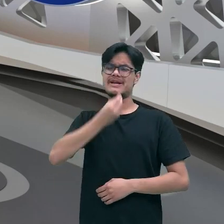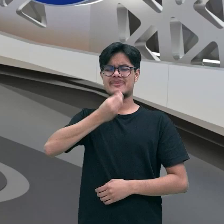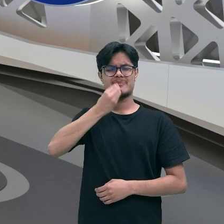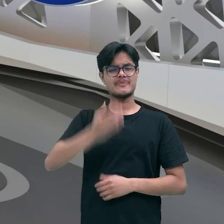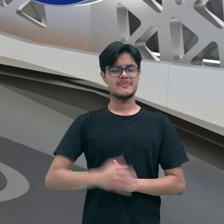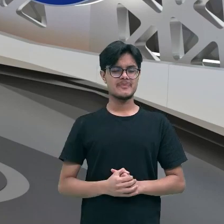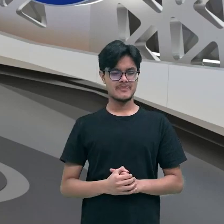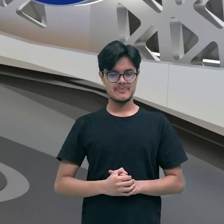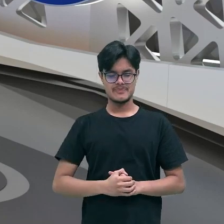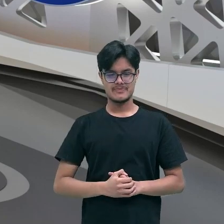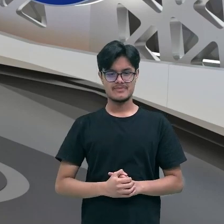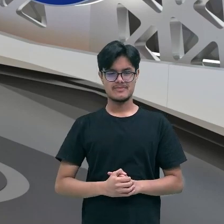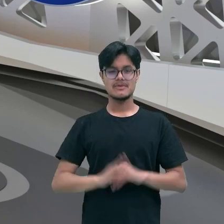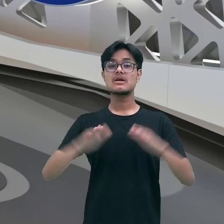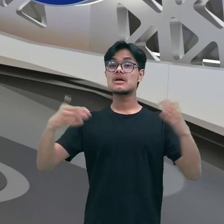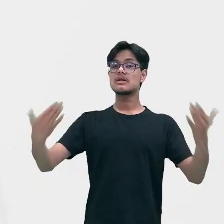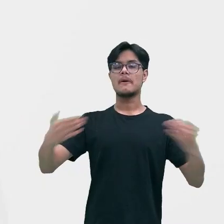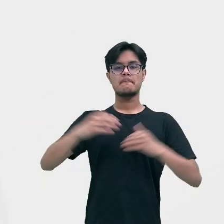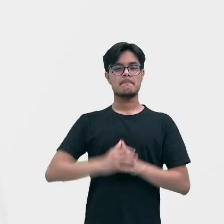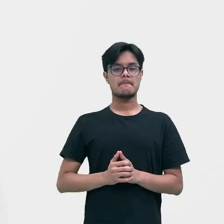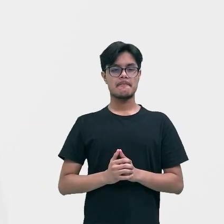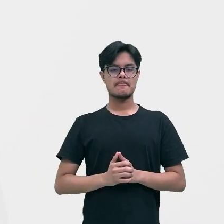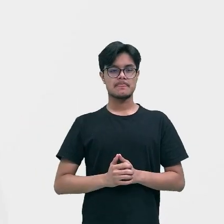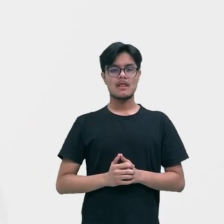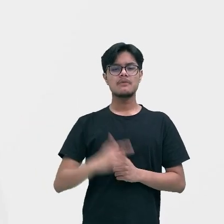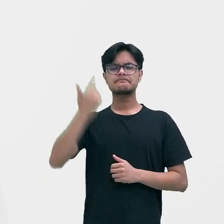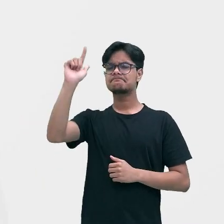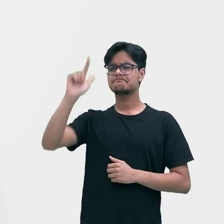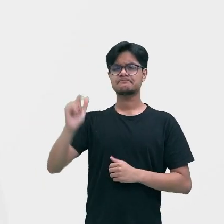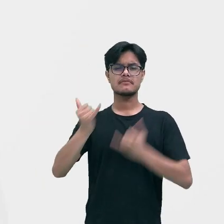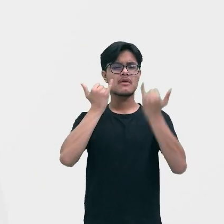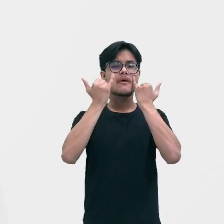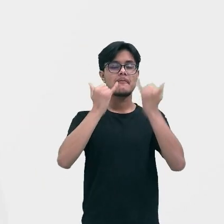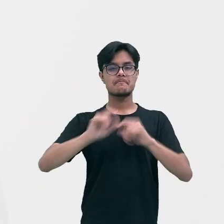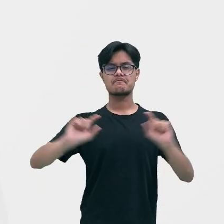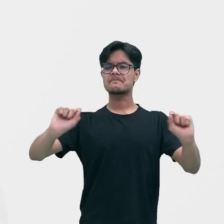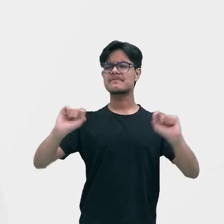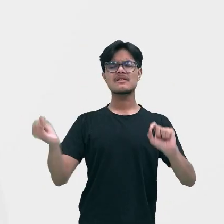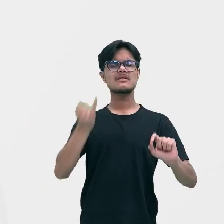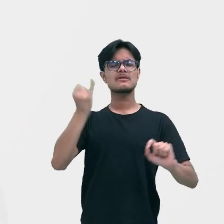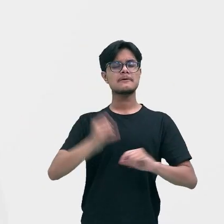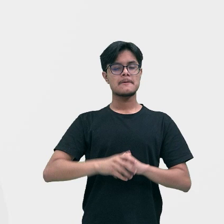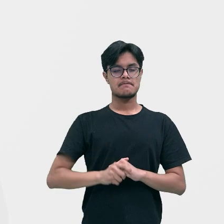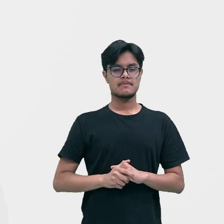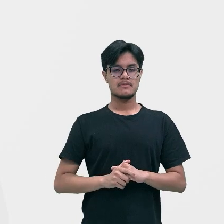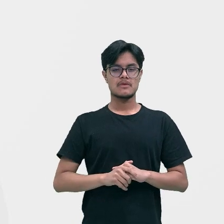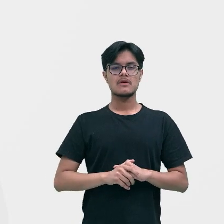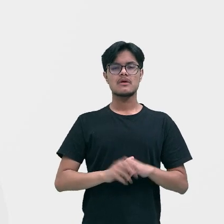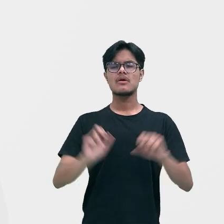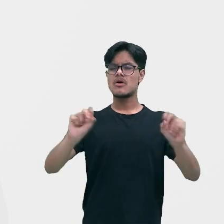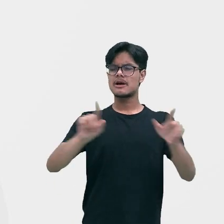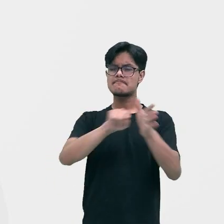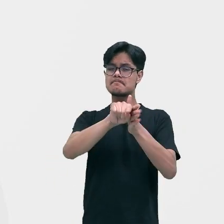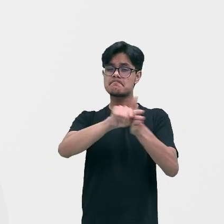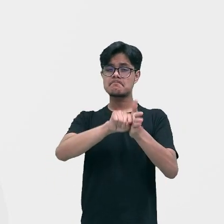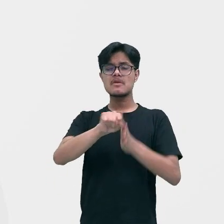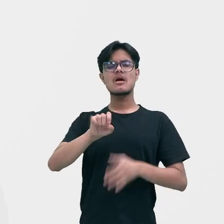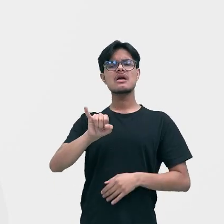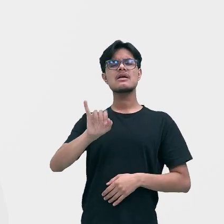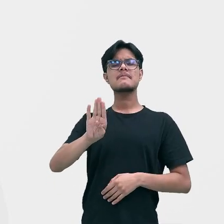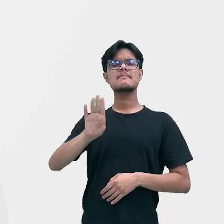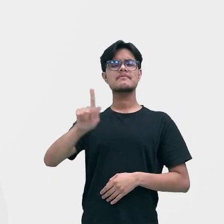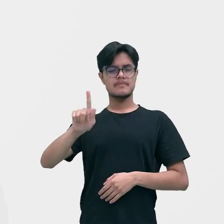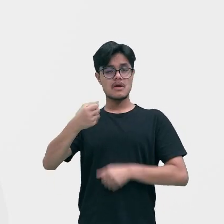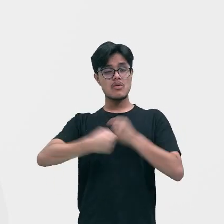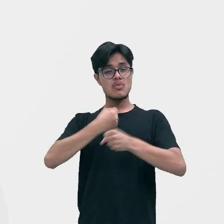E seguindo adiante, e olha só, uma outra informação bastante interessante é que, segundo uma pesquisa do IBGE de